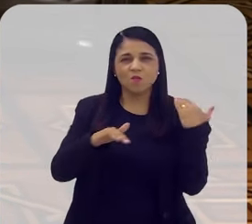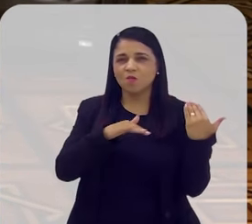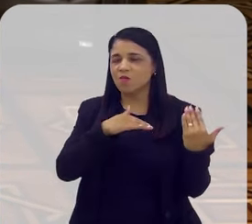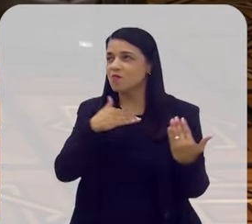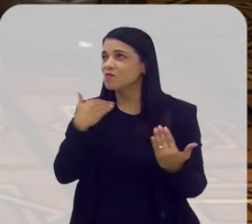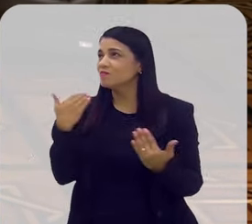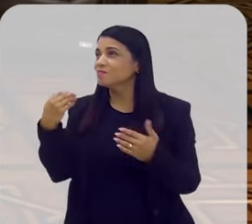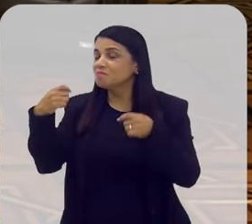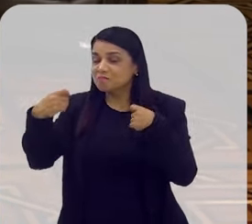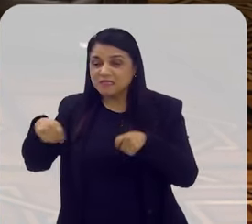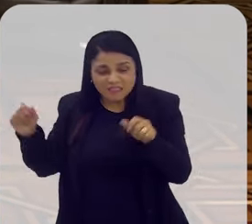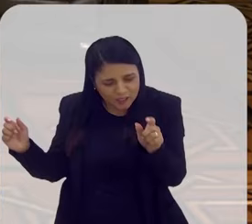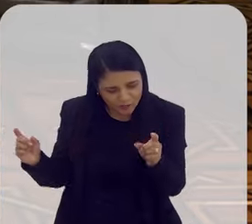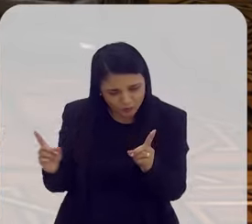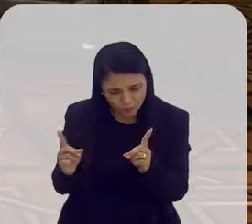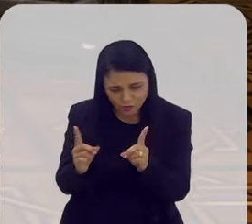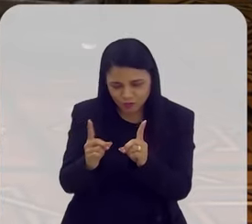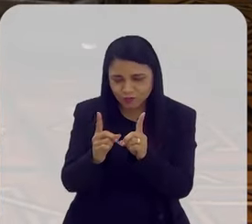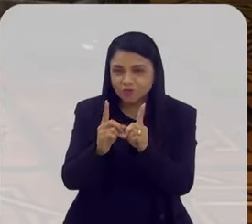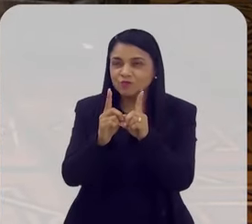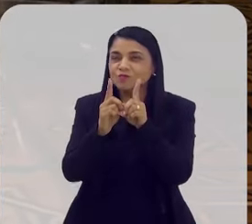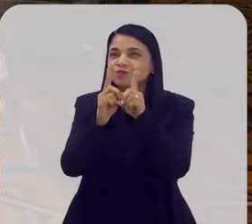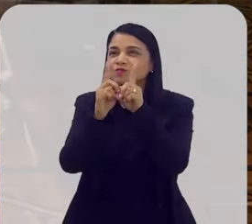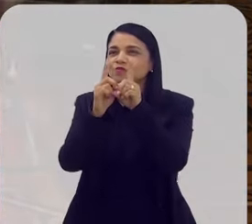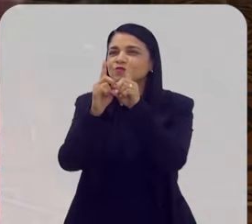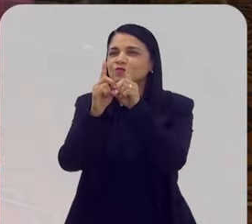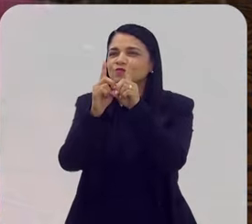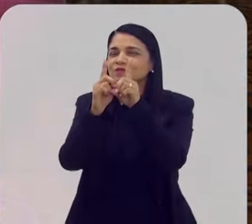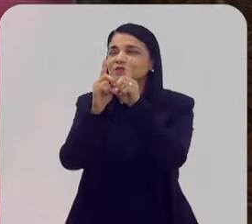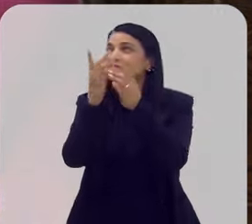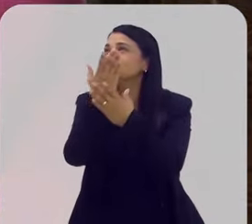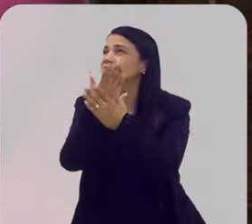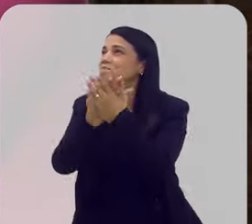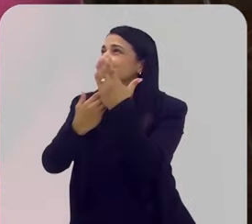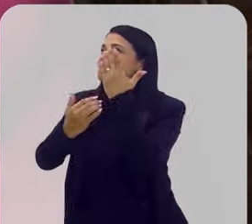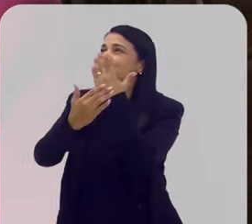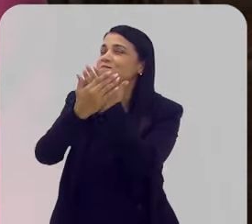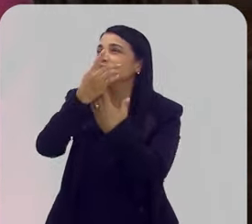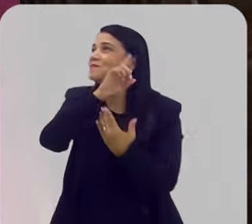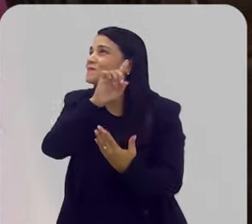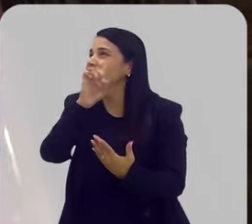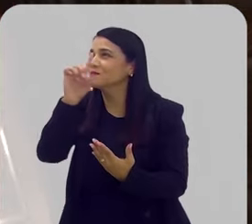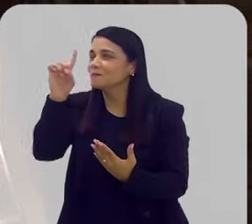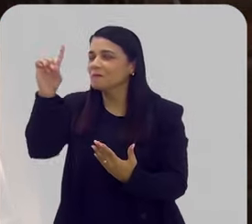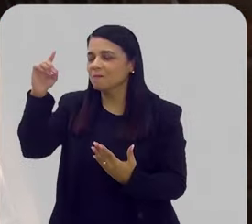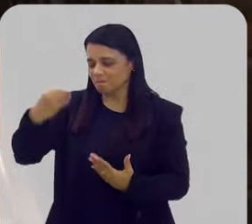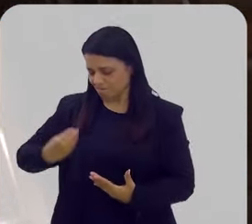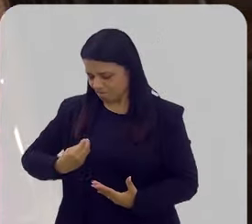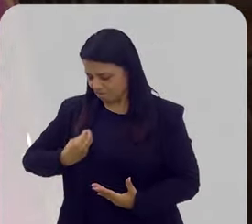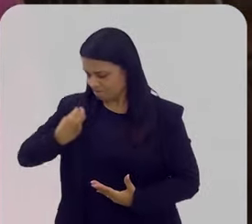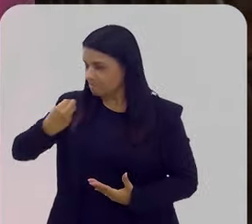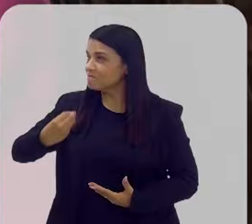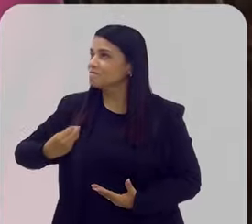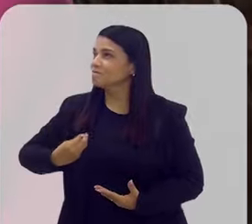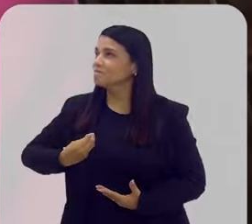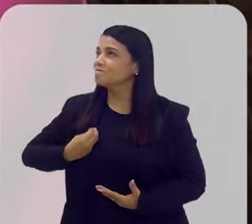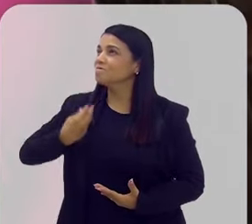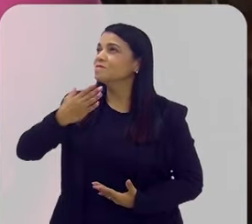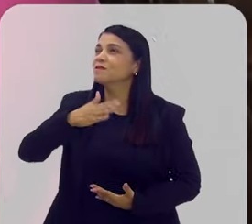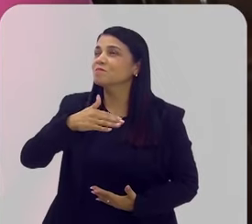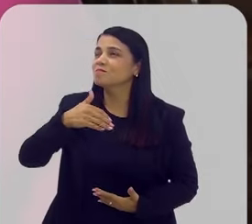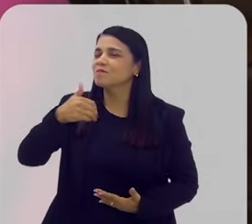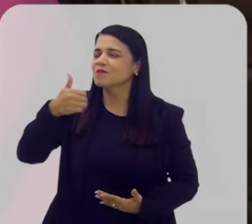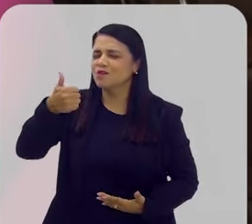Se não estiver comigo, estou em tuas mãos. Sei que